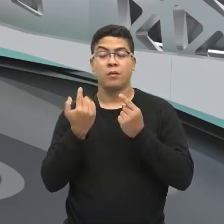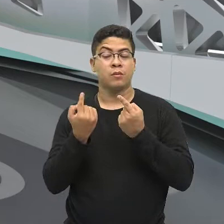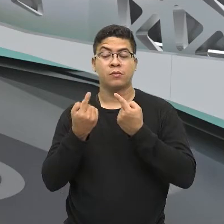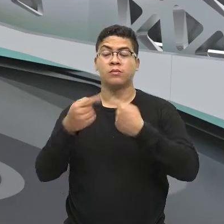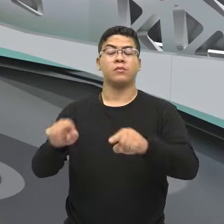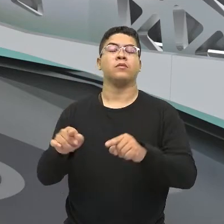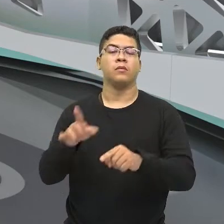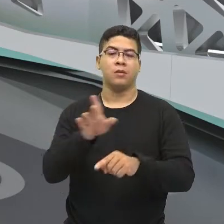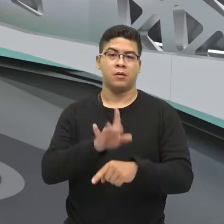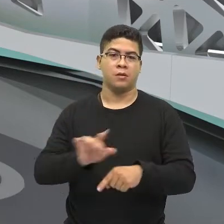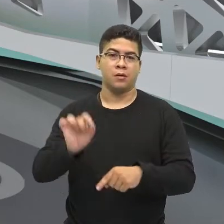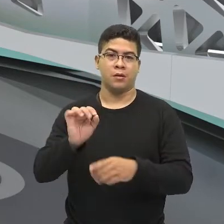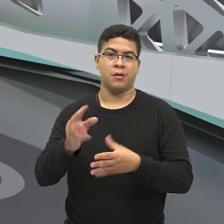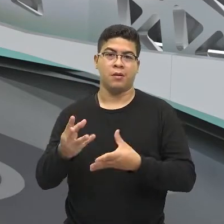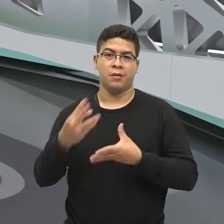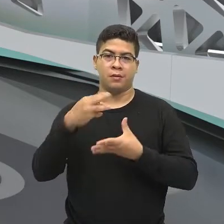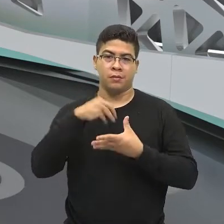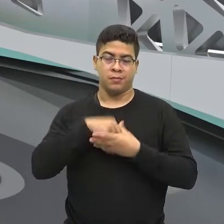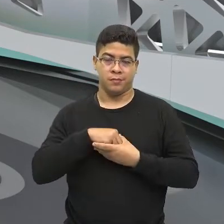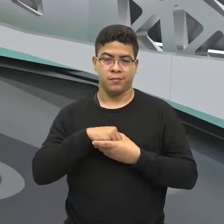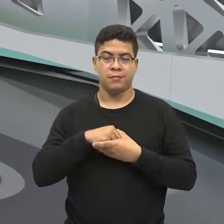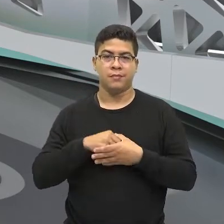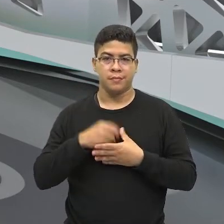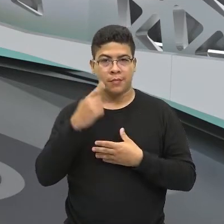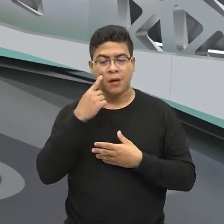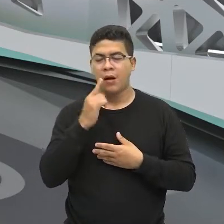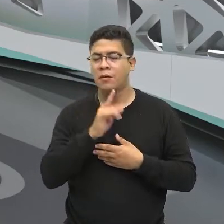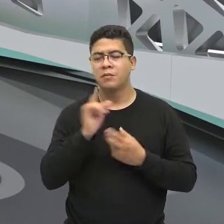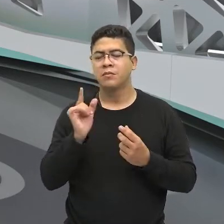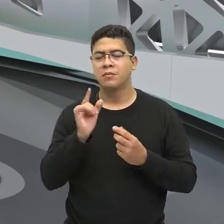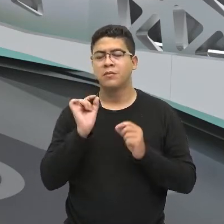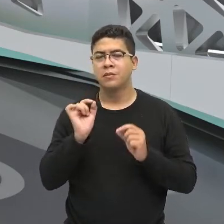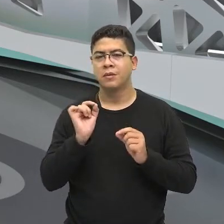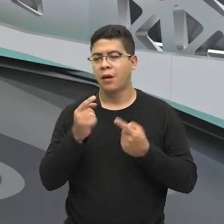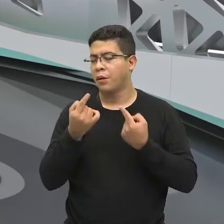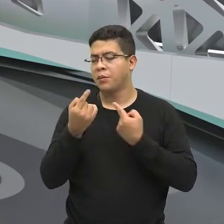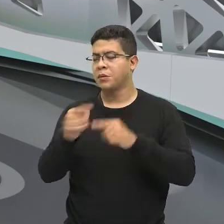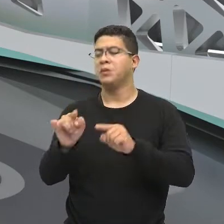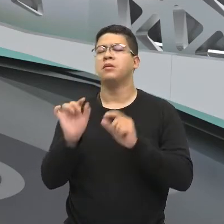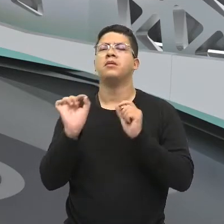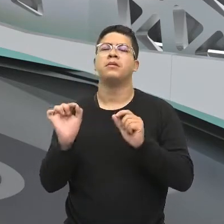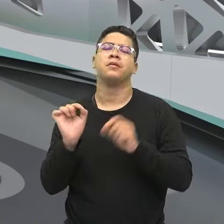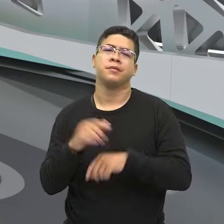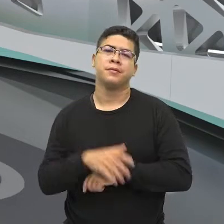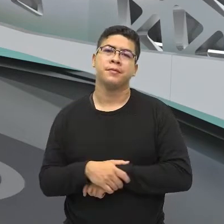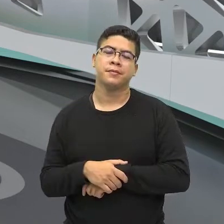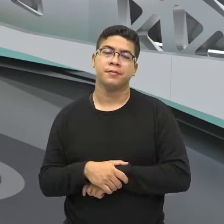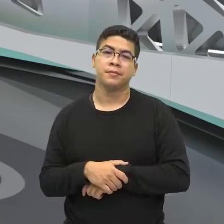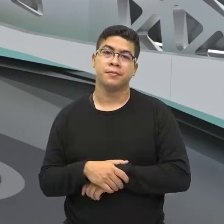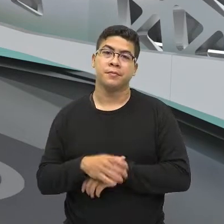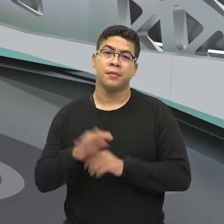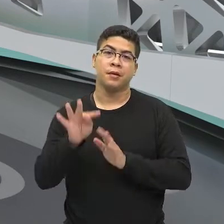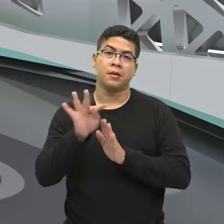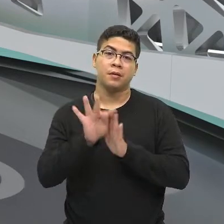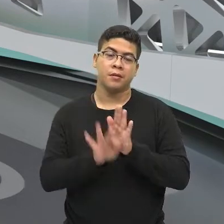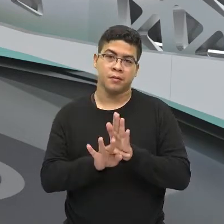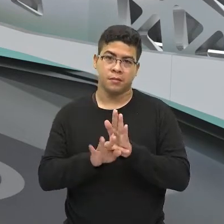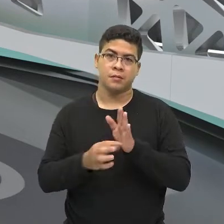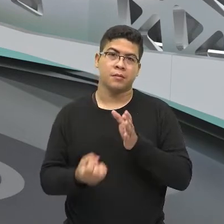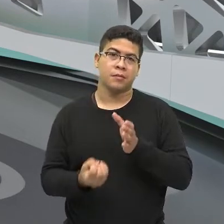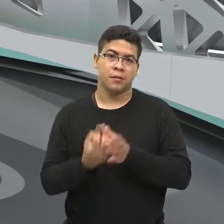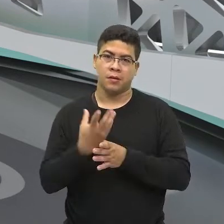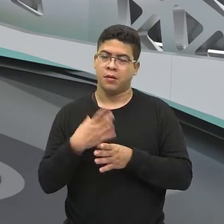ao parnasianismo. Então, qual era essa crítica? Ele trabalhava nesse poema aquilo que ele